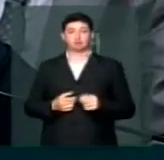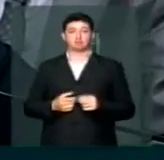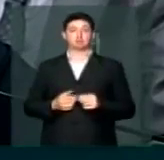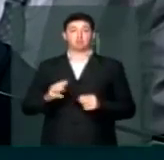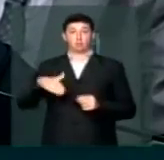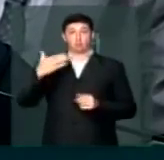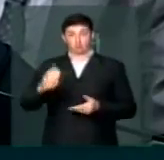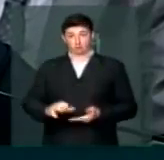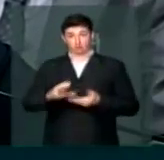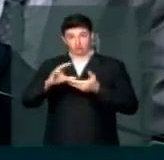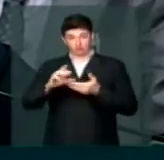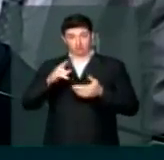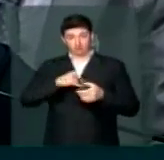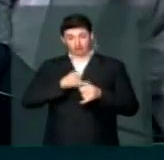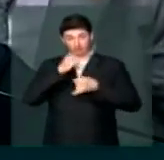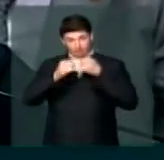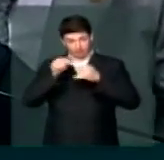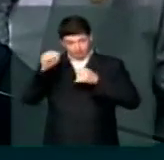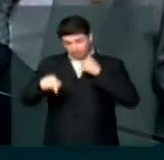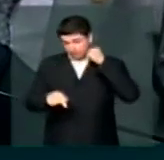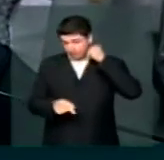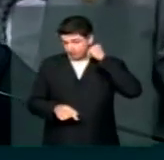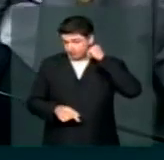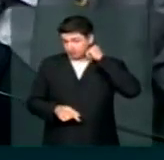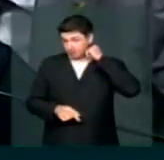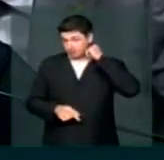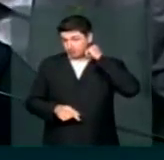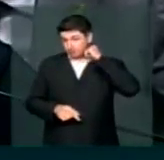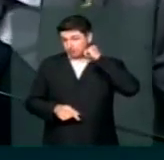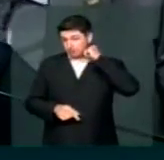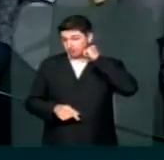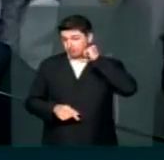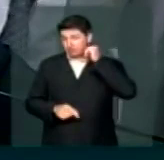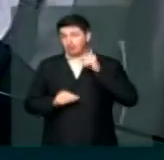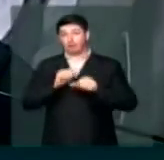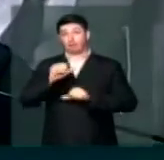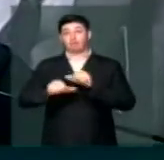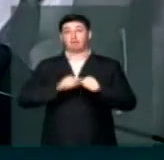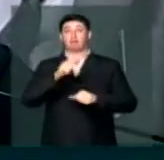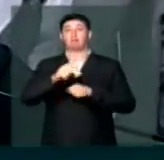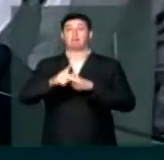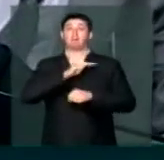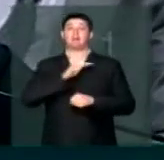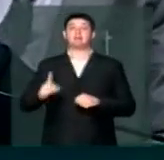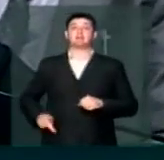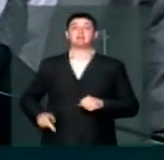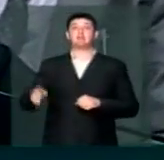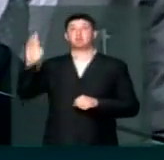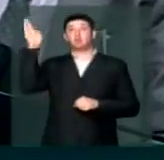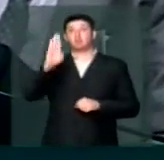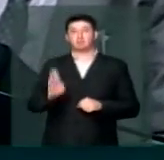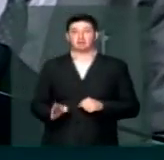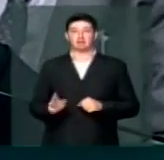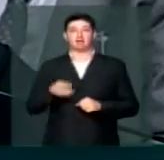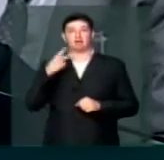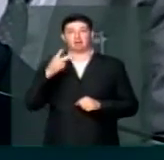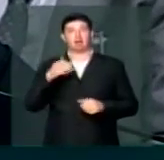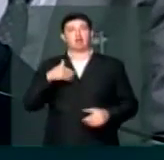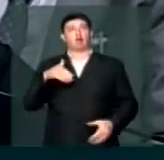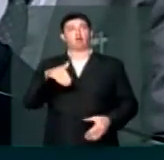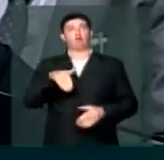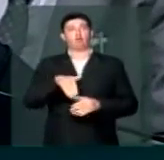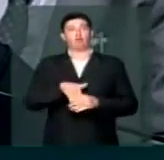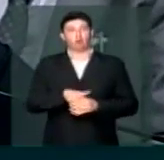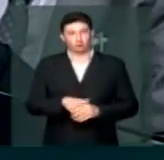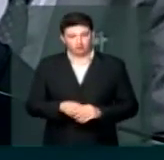na hora que um conselheiro tem essa informação e depois vira presidente do país e diz que